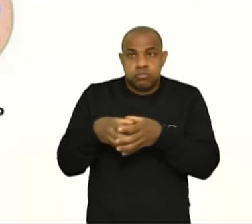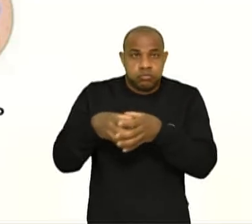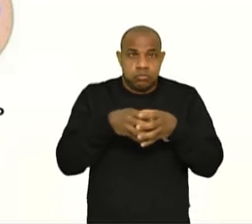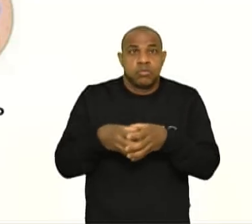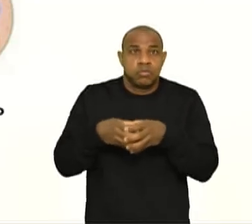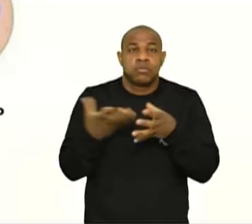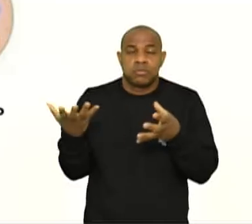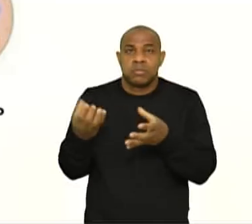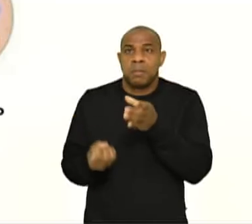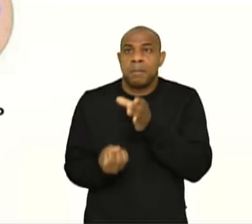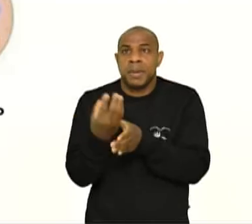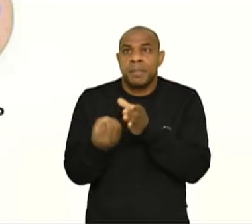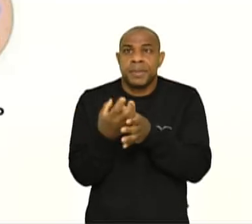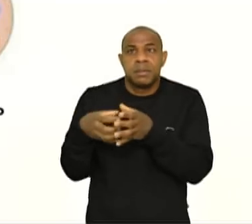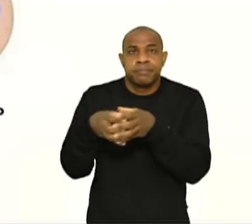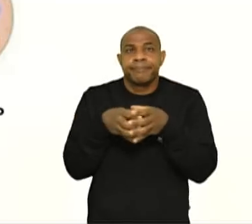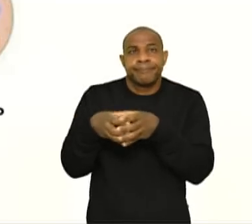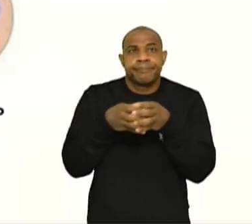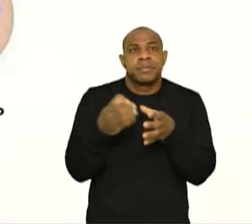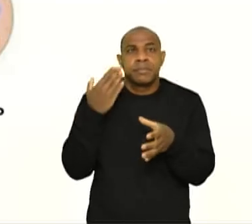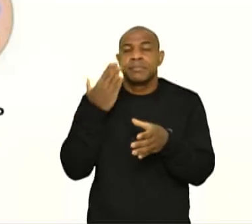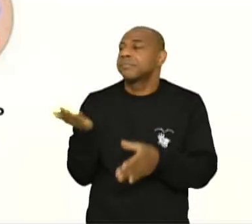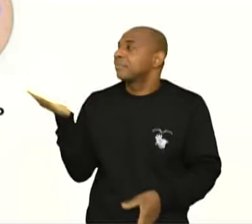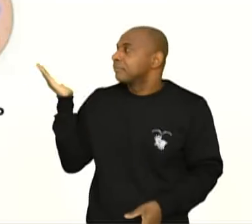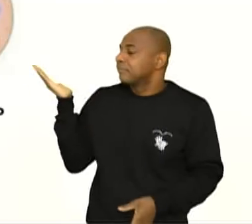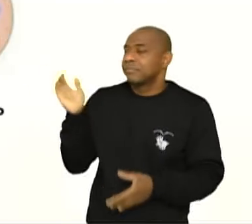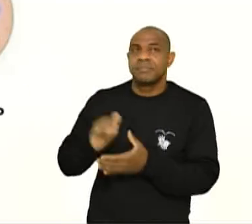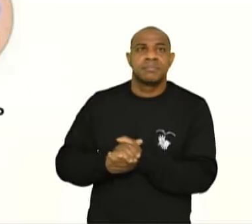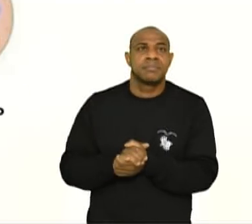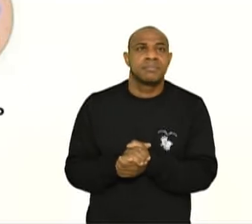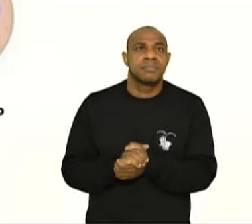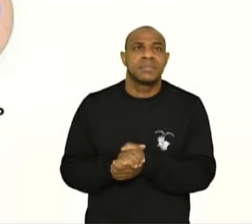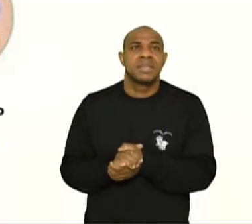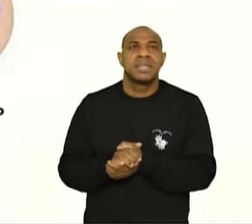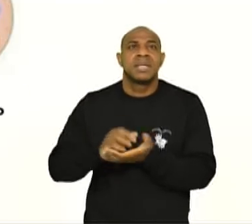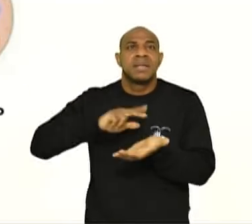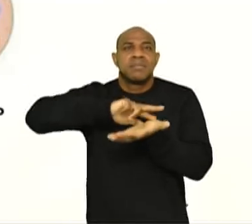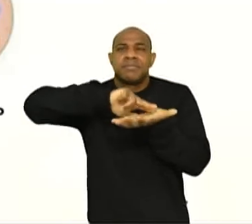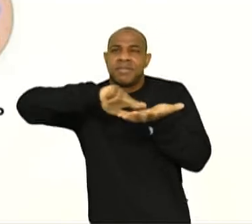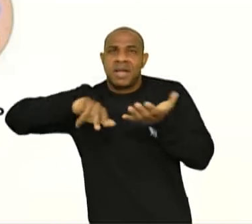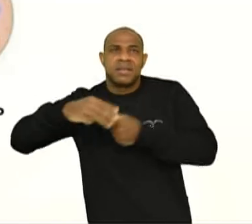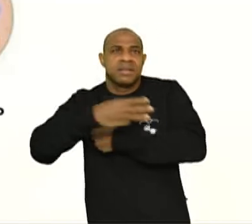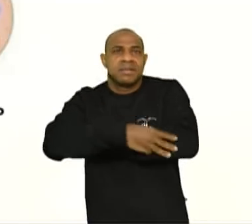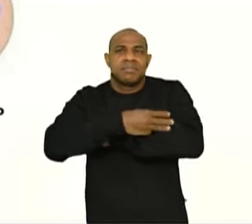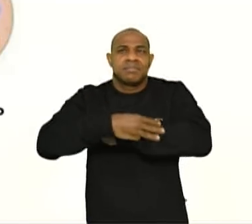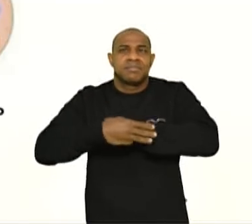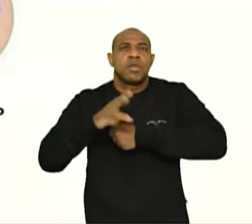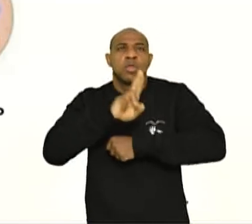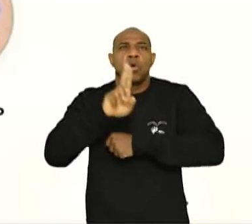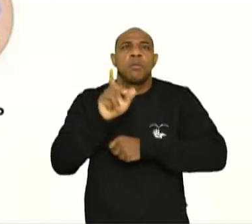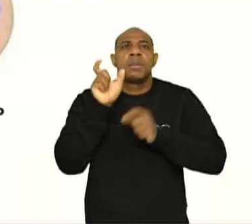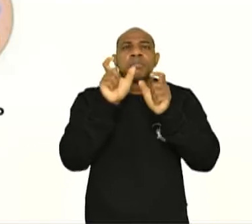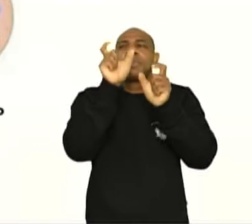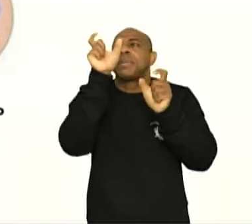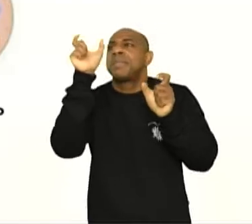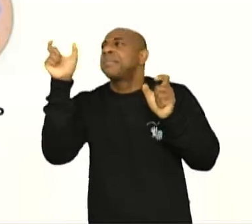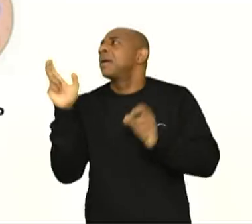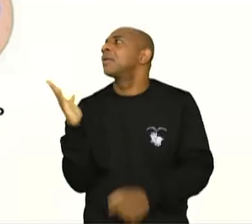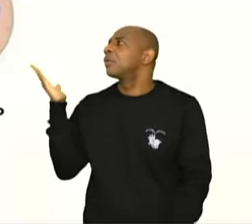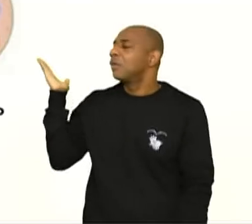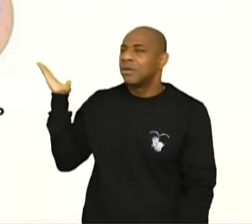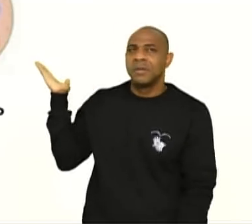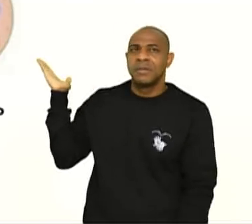semelhante também. Então, eu tenho aqui exemplos para vocês: tecido epitelial, tecido muscular, tecido nervoso, tecido